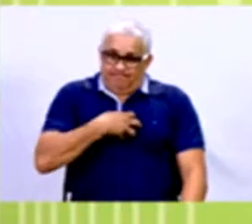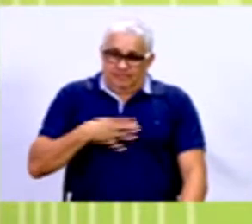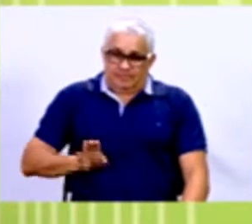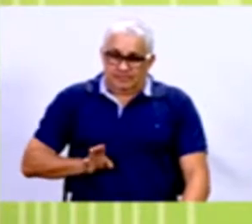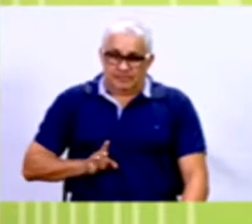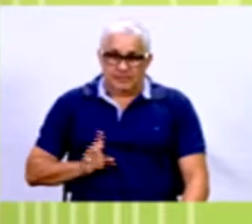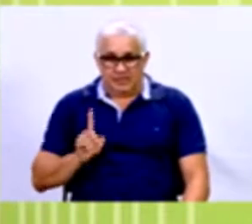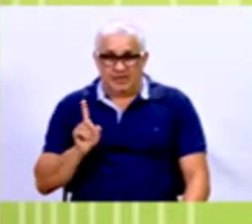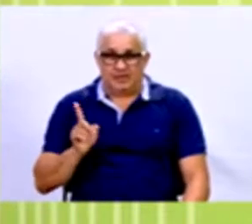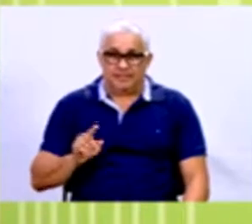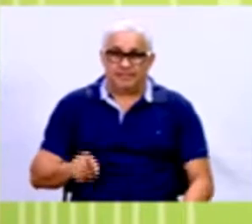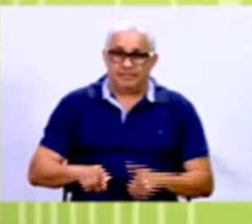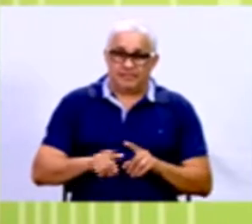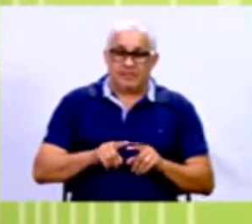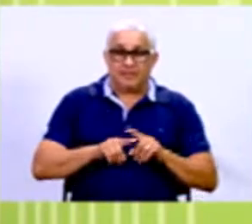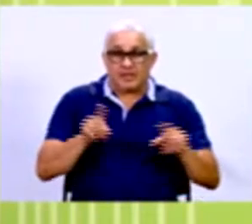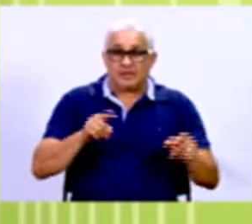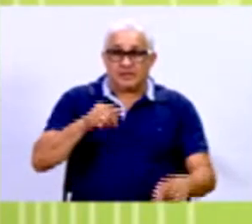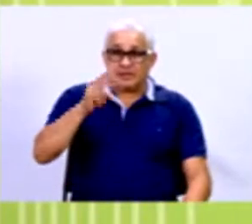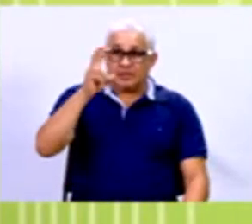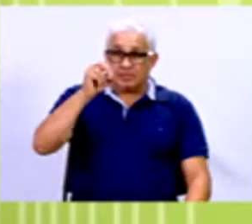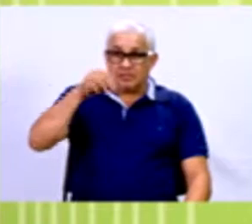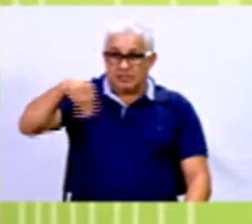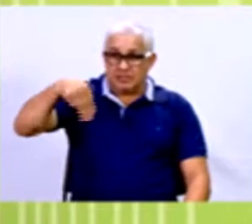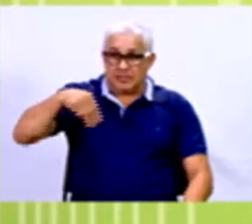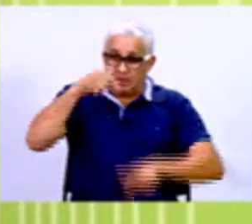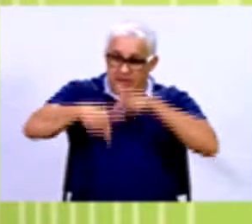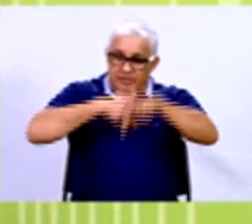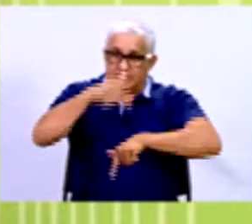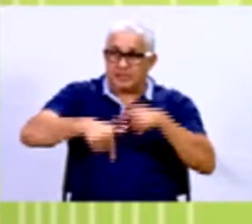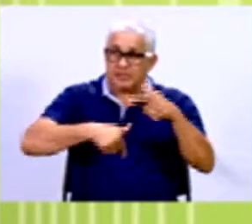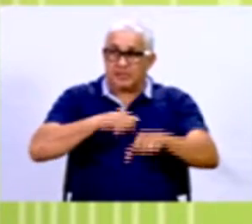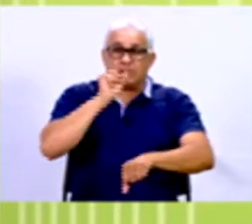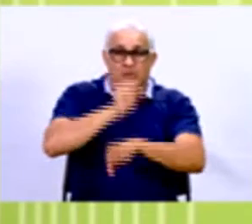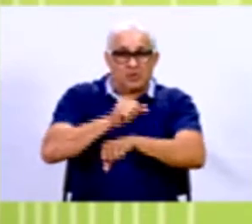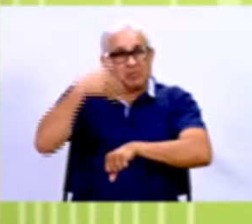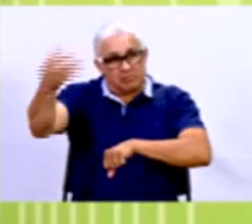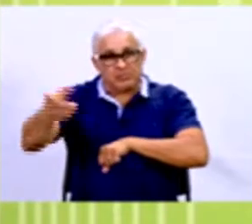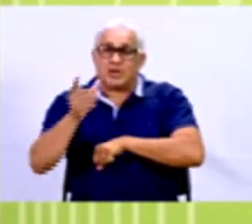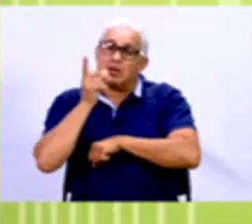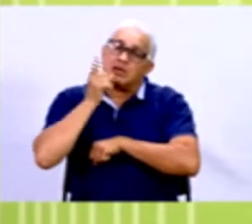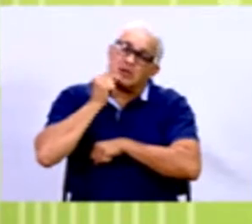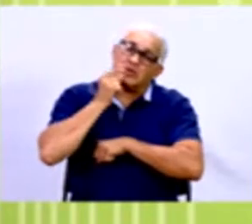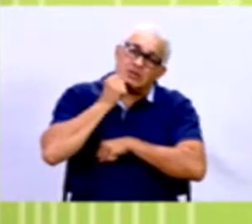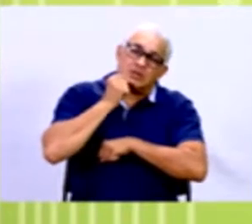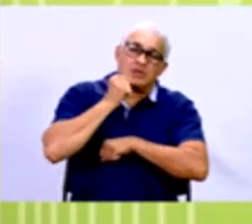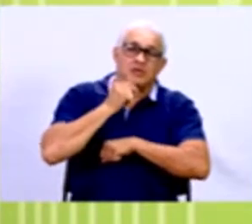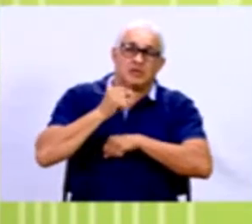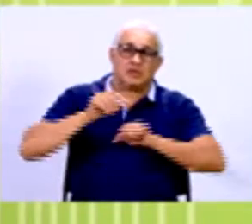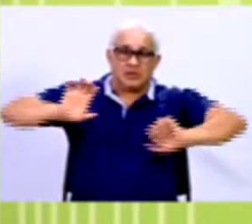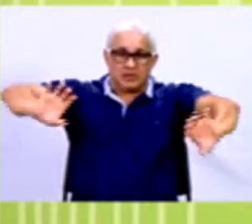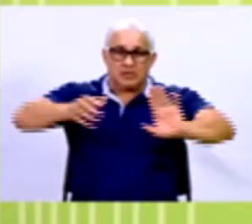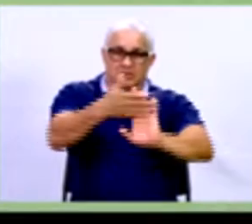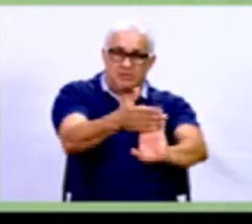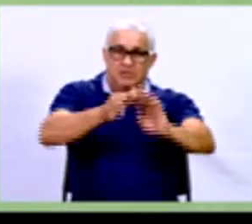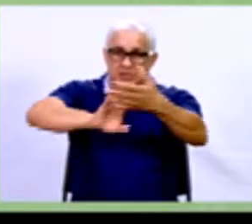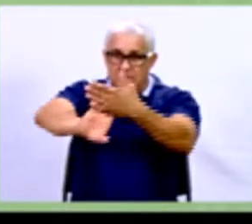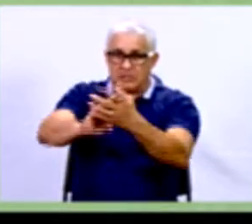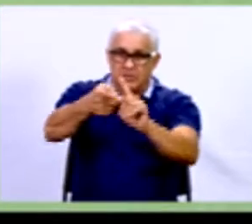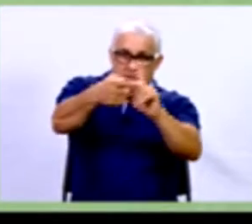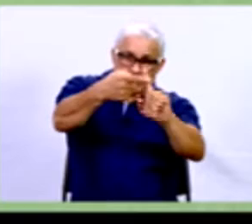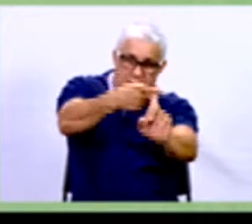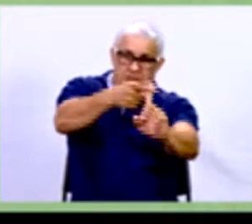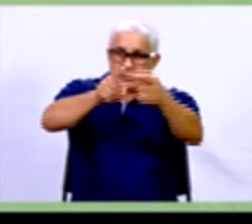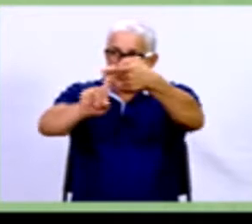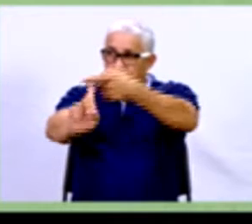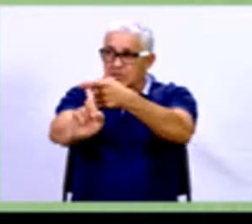não. Mas a 50 minutos trabalhados, eu vou corro lá fora, tomo água, faço um exercício, né? Aqui nós vemos aqui alguns exercícios. Pega